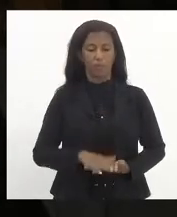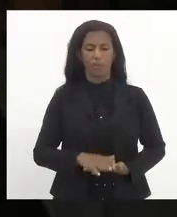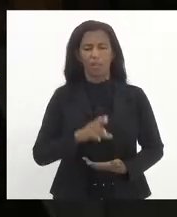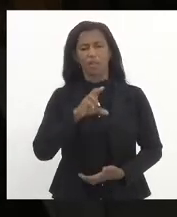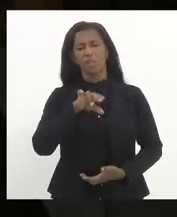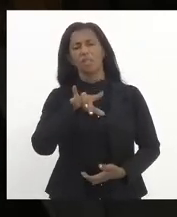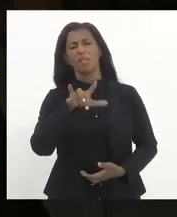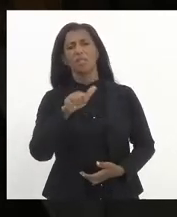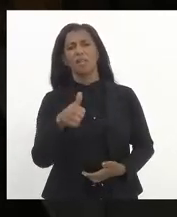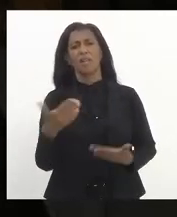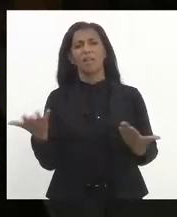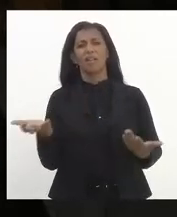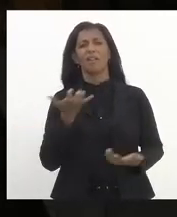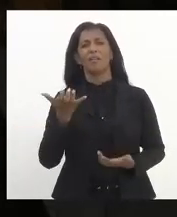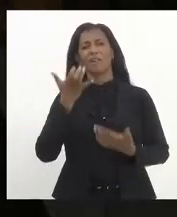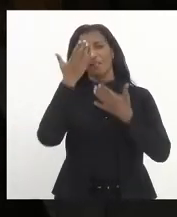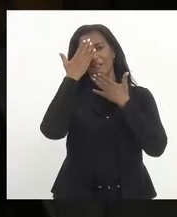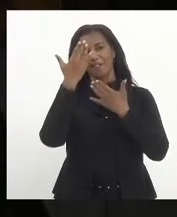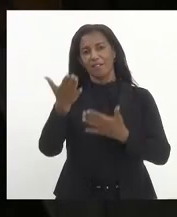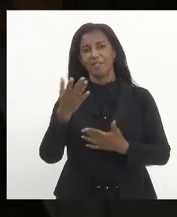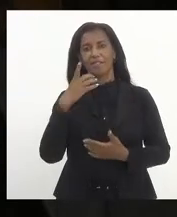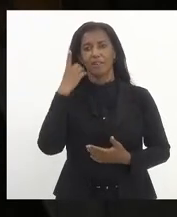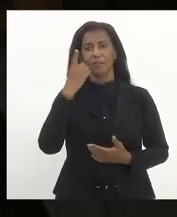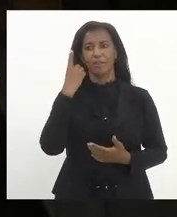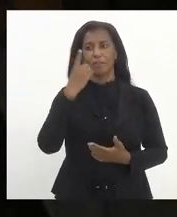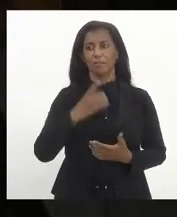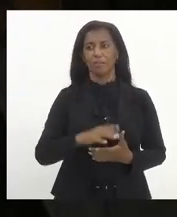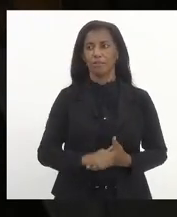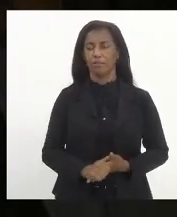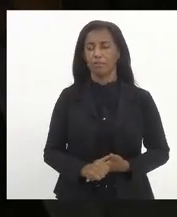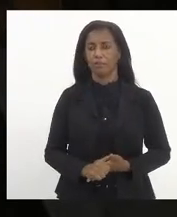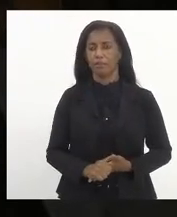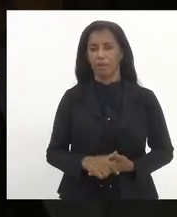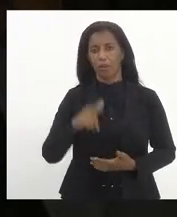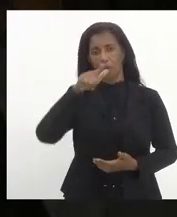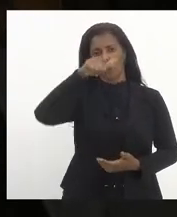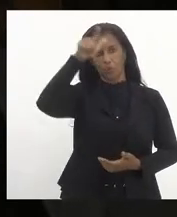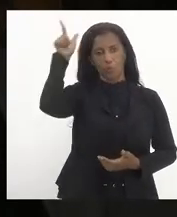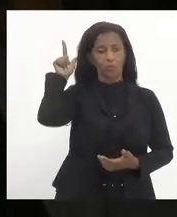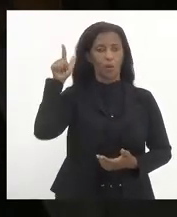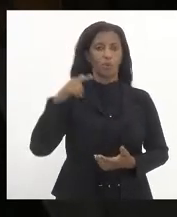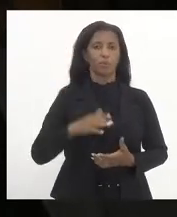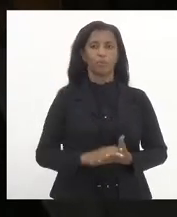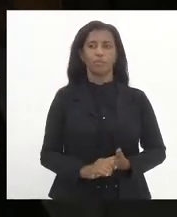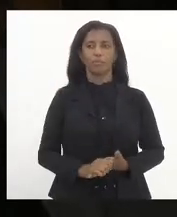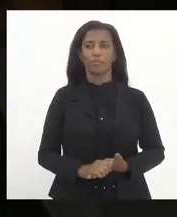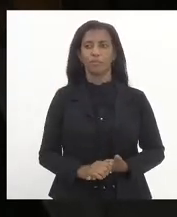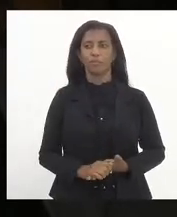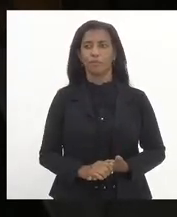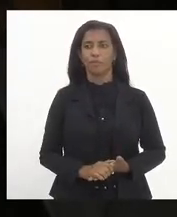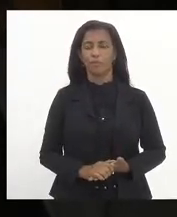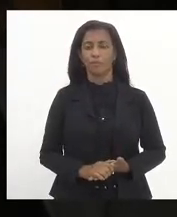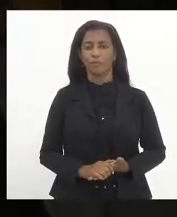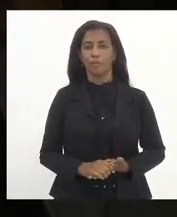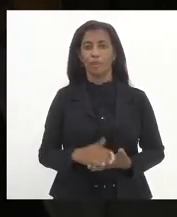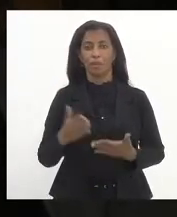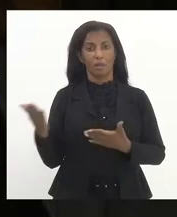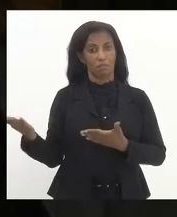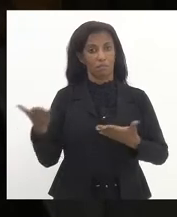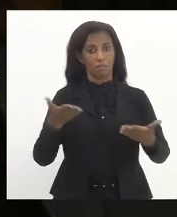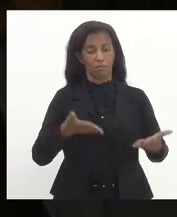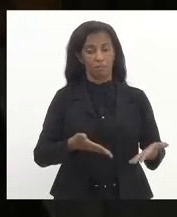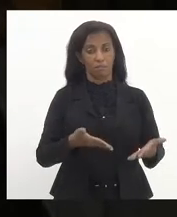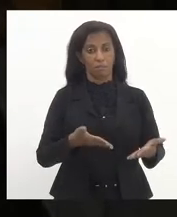eu quero agradecer a Vossa Excelência, ao deputado Luiz Paulo, por me acolher nessa proposição